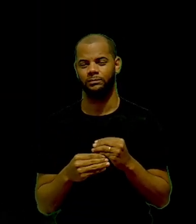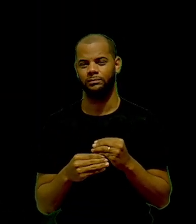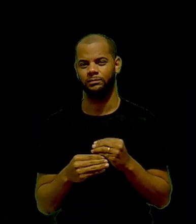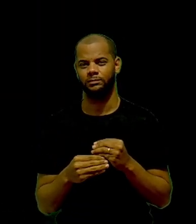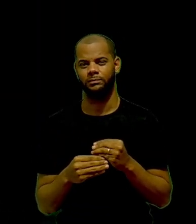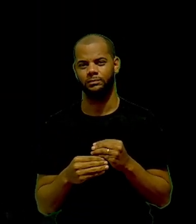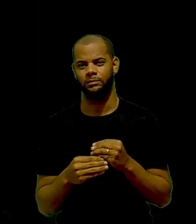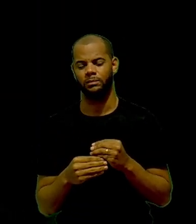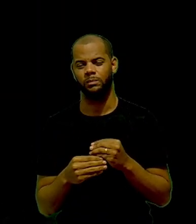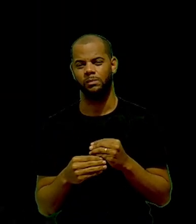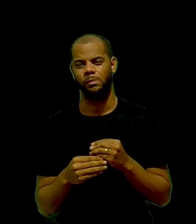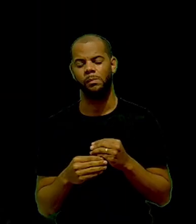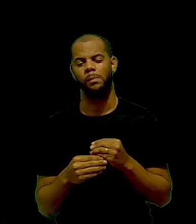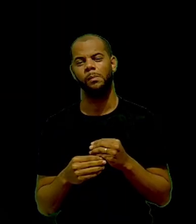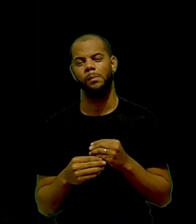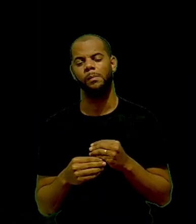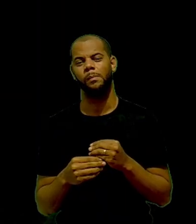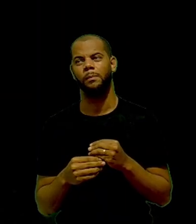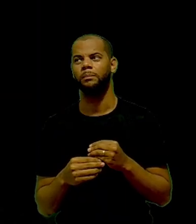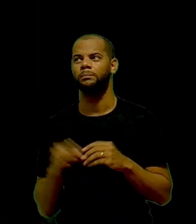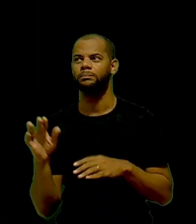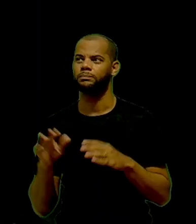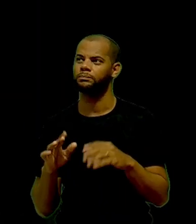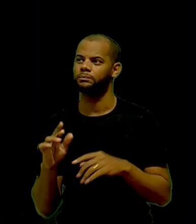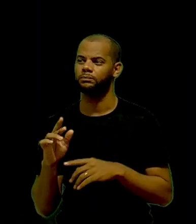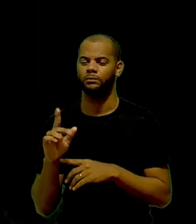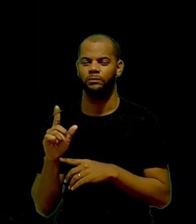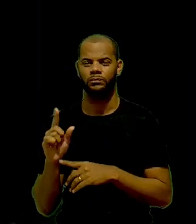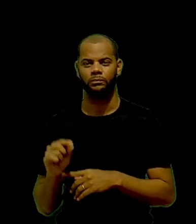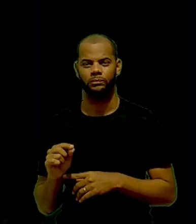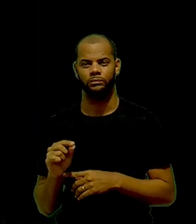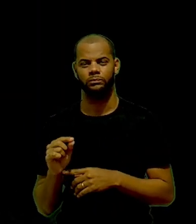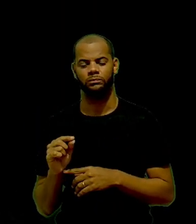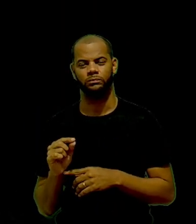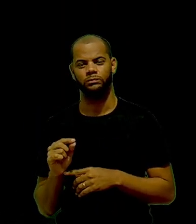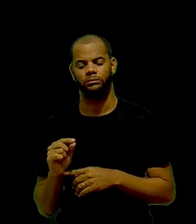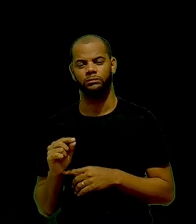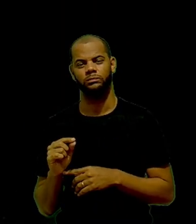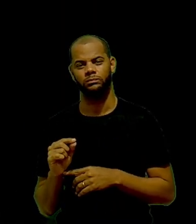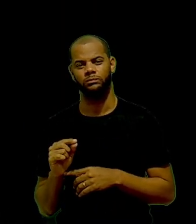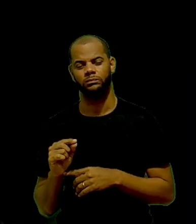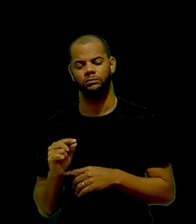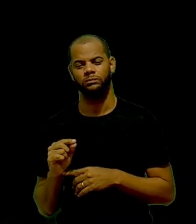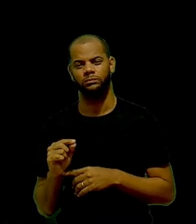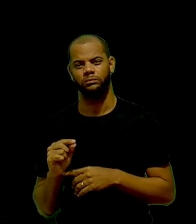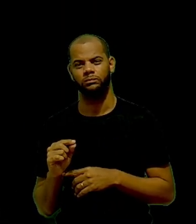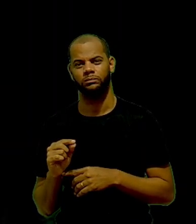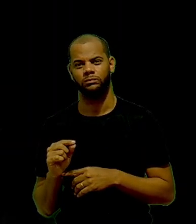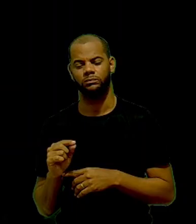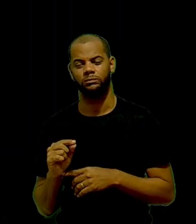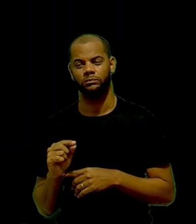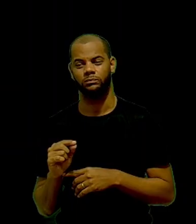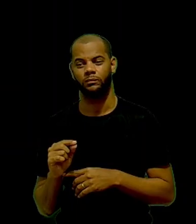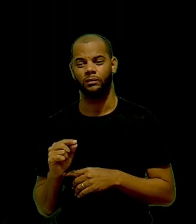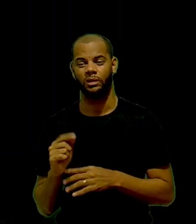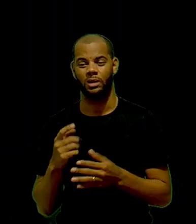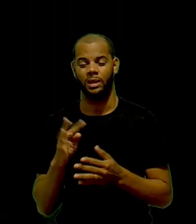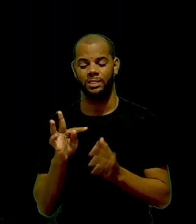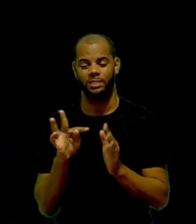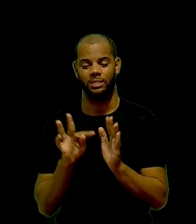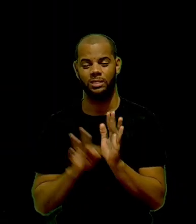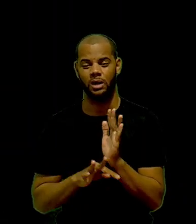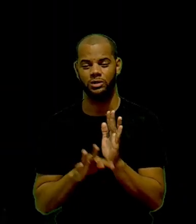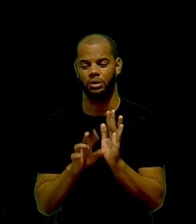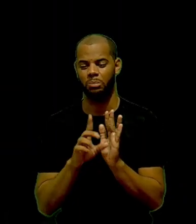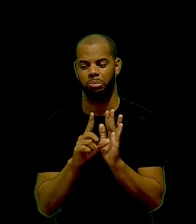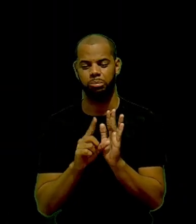elétrico tem hora que tem que desligar geração fotovoltaica e não abaixa o valor da tarifa de energia, porque